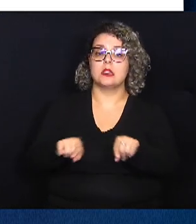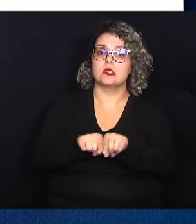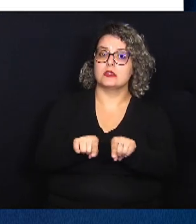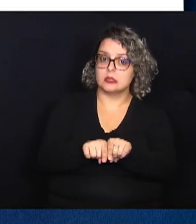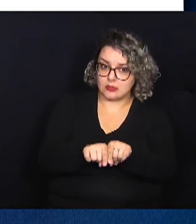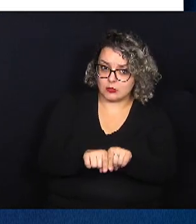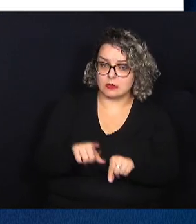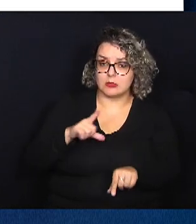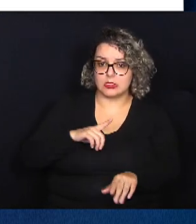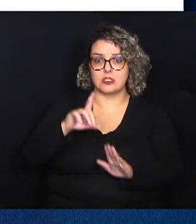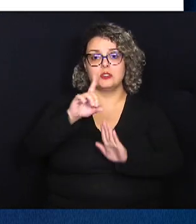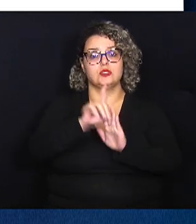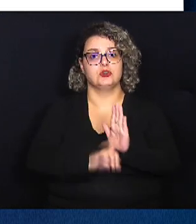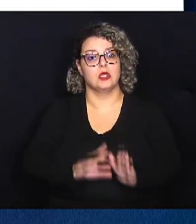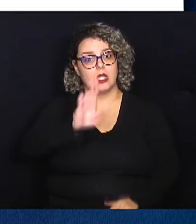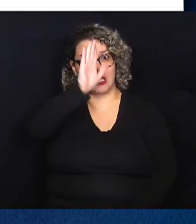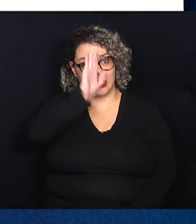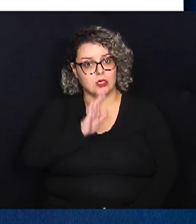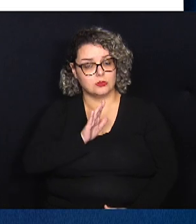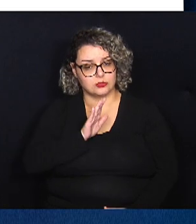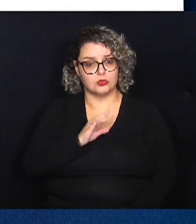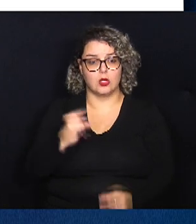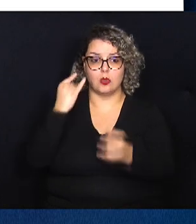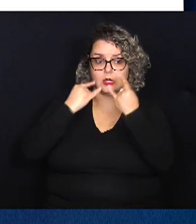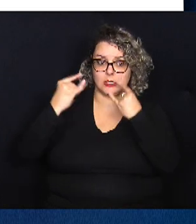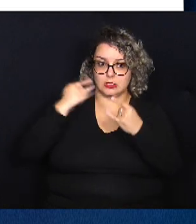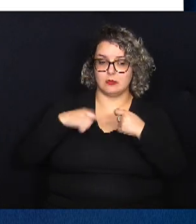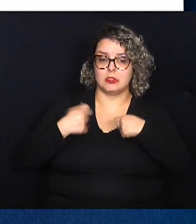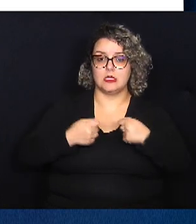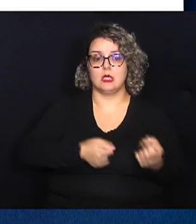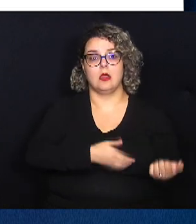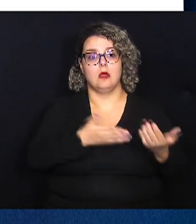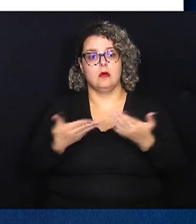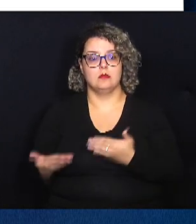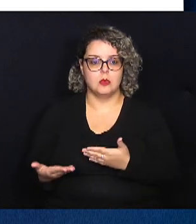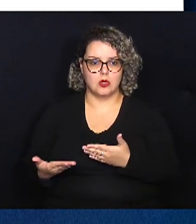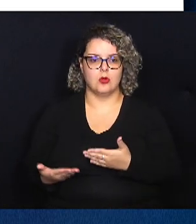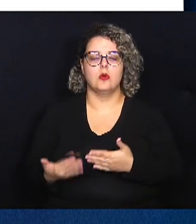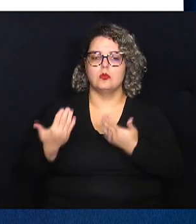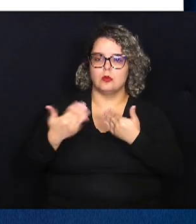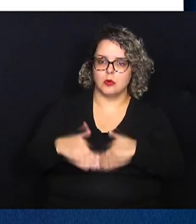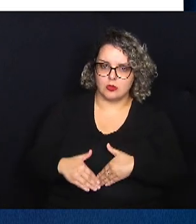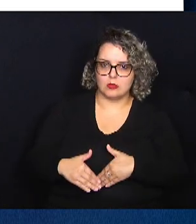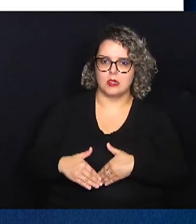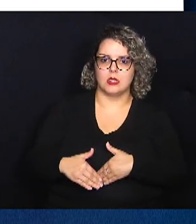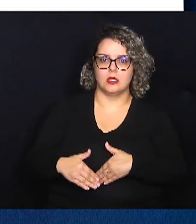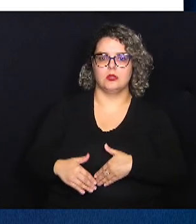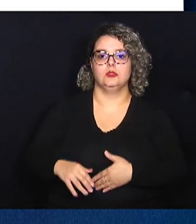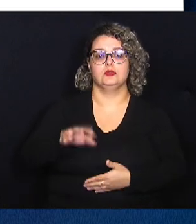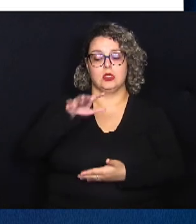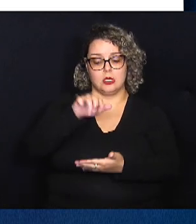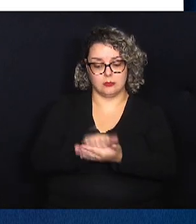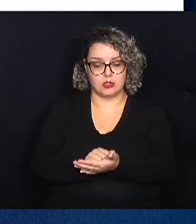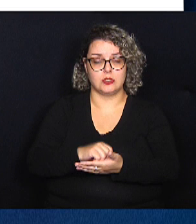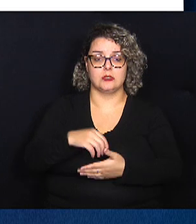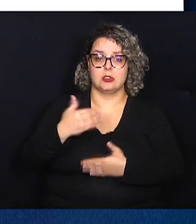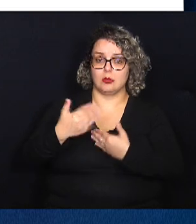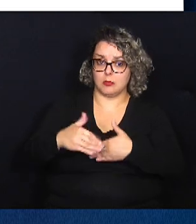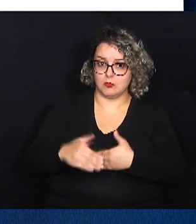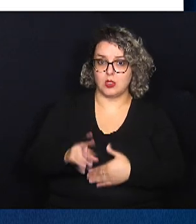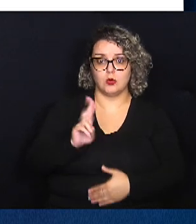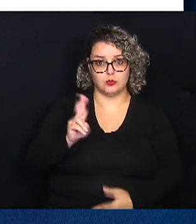ter direito à gratuidade, o interessado terá que apresentar o comprovante de inscrição no Enem, em que constem o nome do inscrito